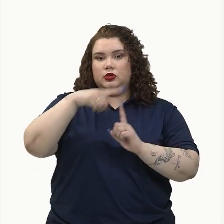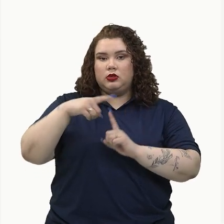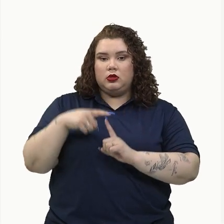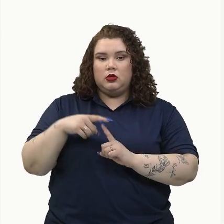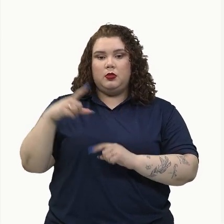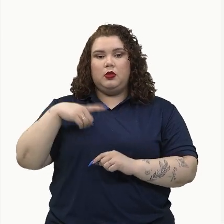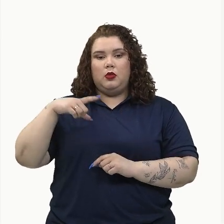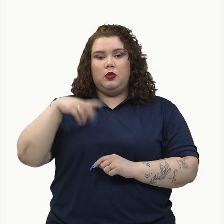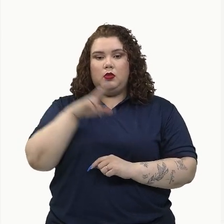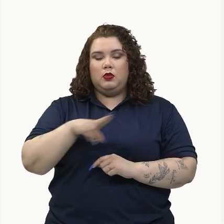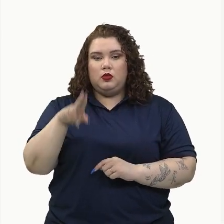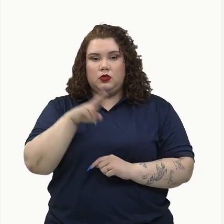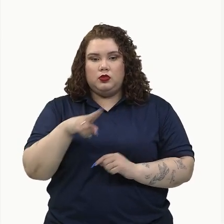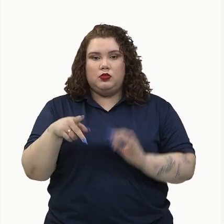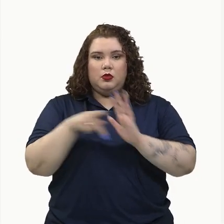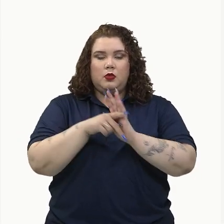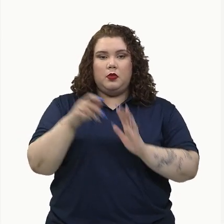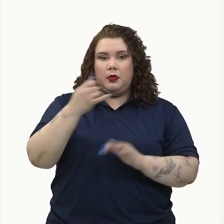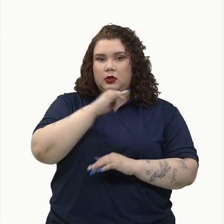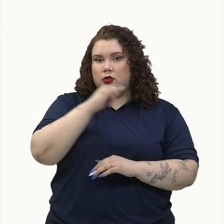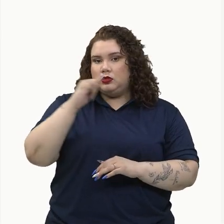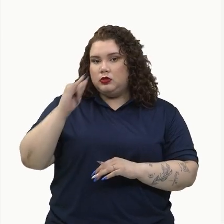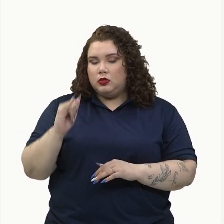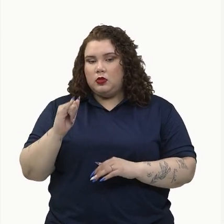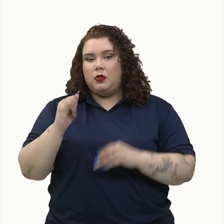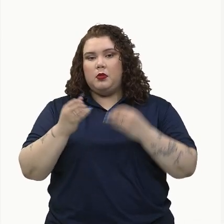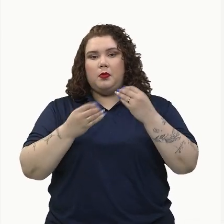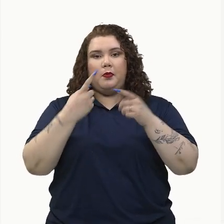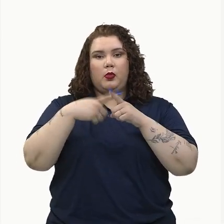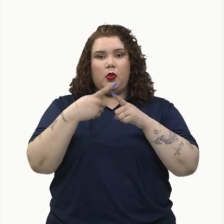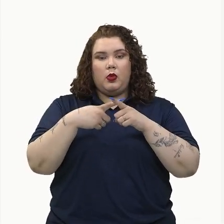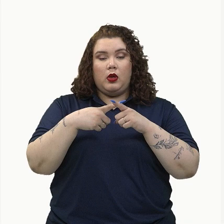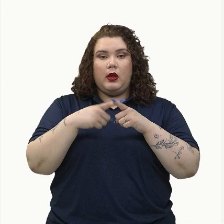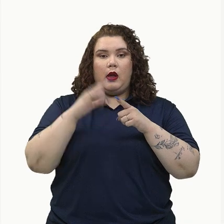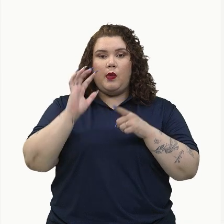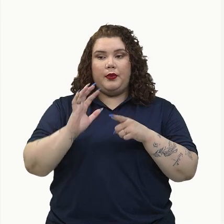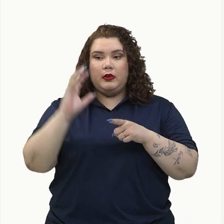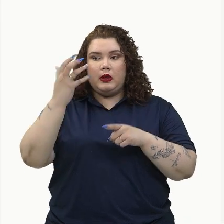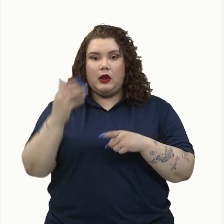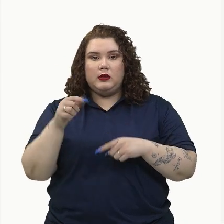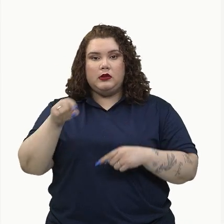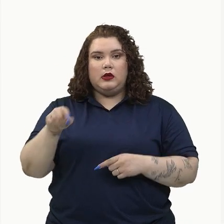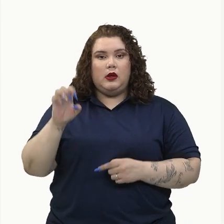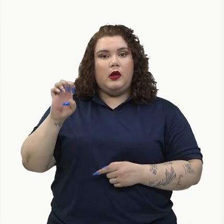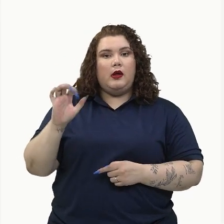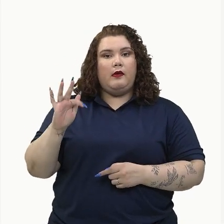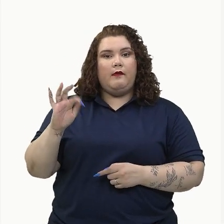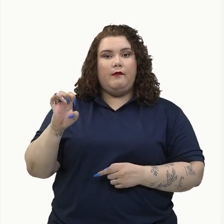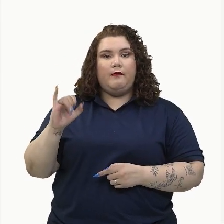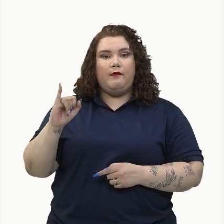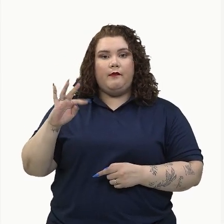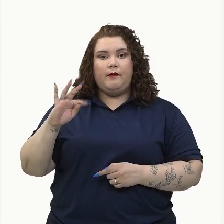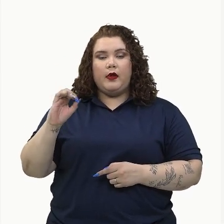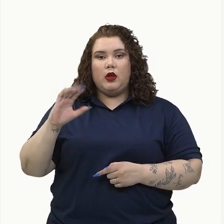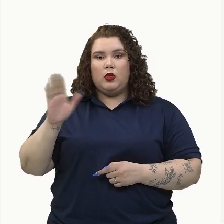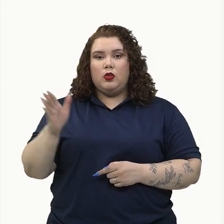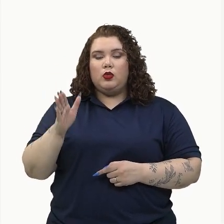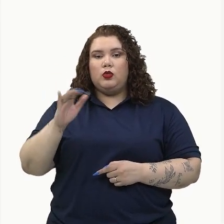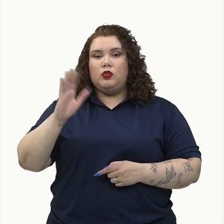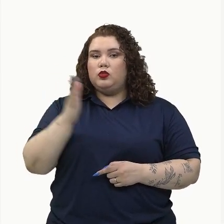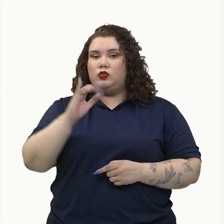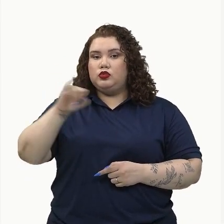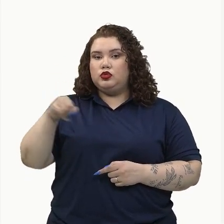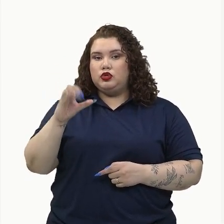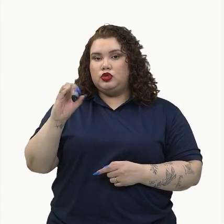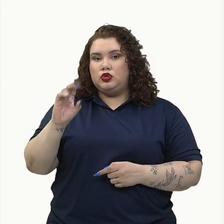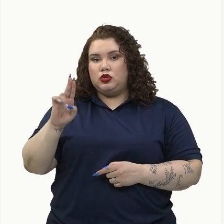consome parte de sua energia em decorrência do efeito Joule, nós temos o seguinte, ó. E o que é o